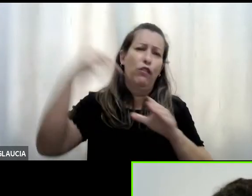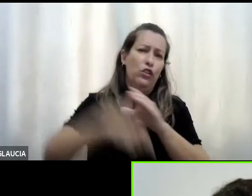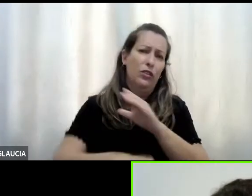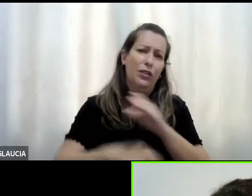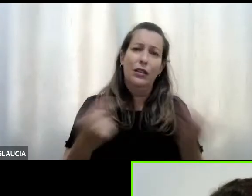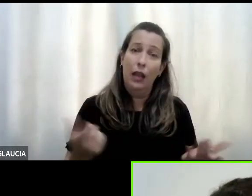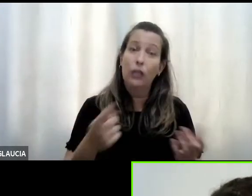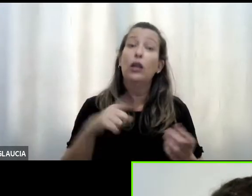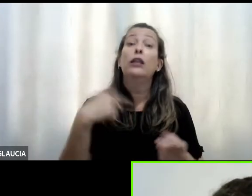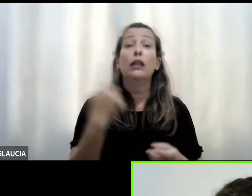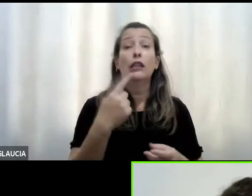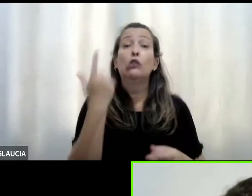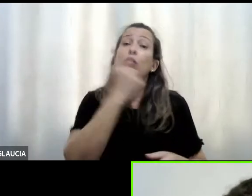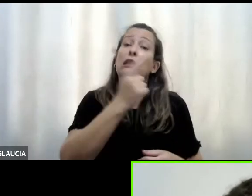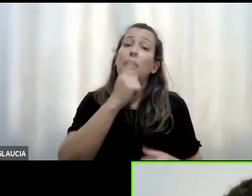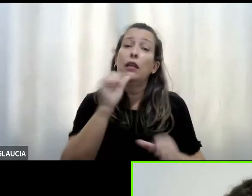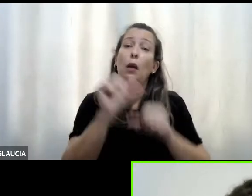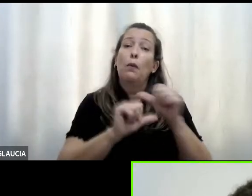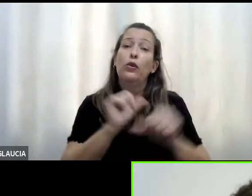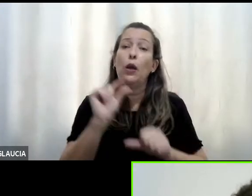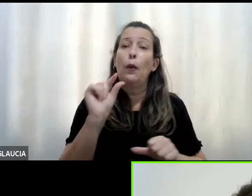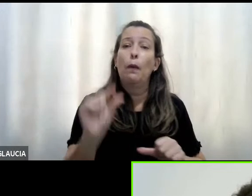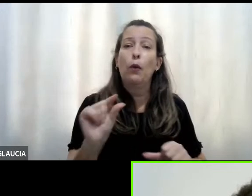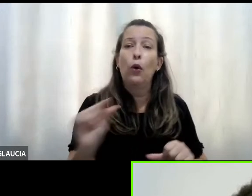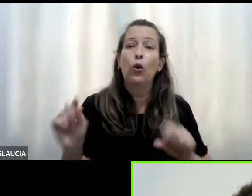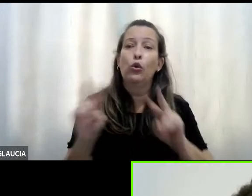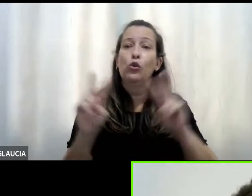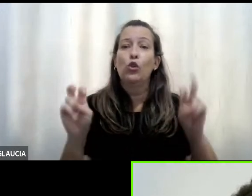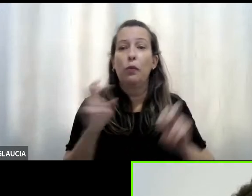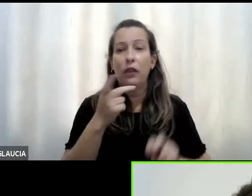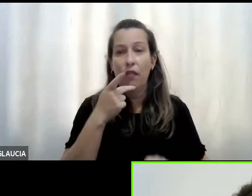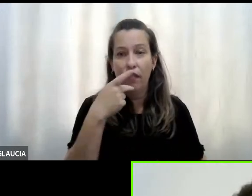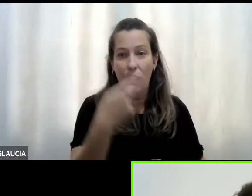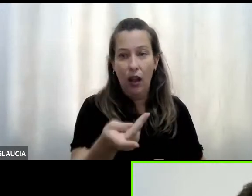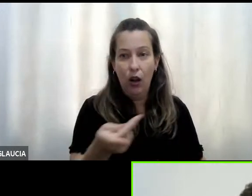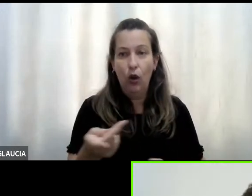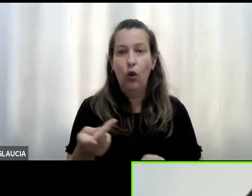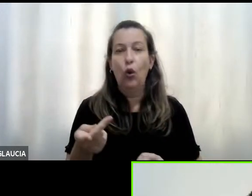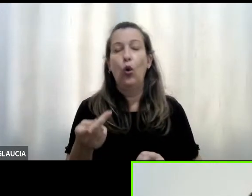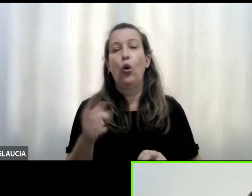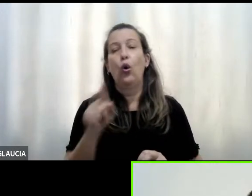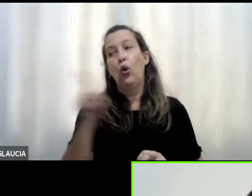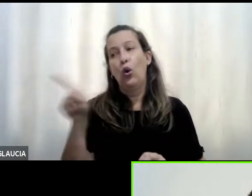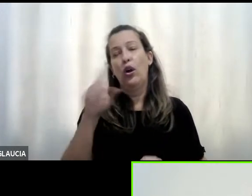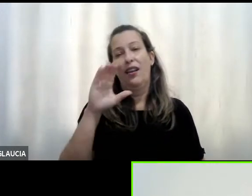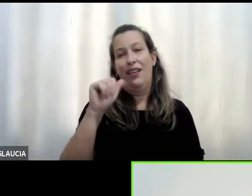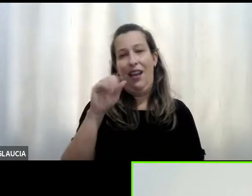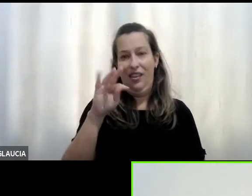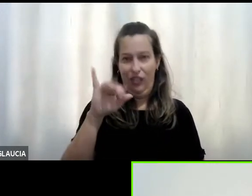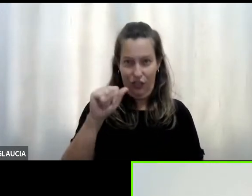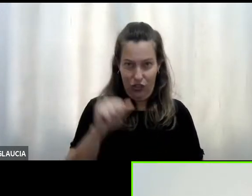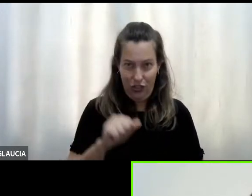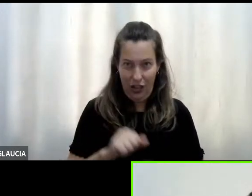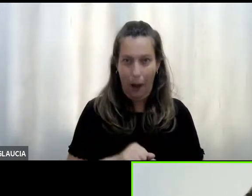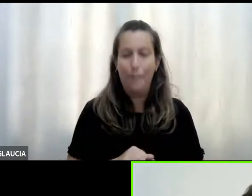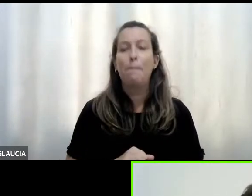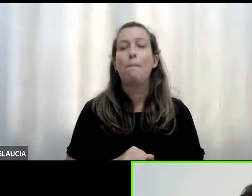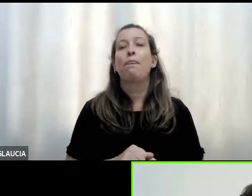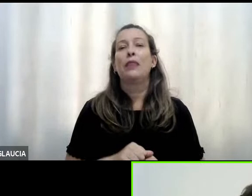lógica do que foi falado pela Kátia também em relação à